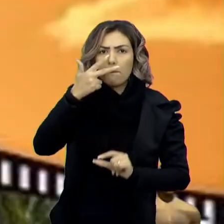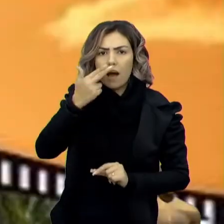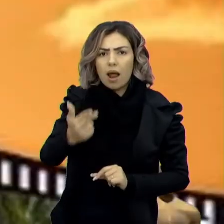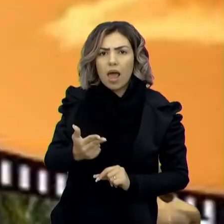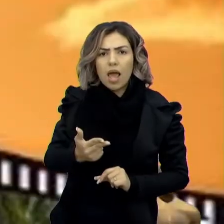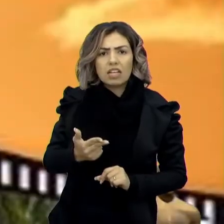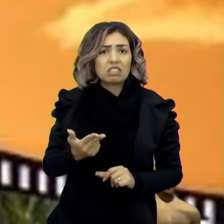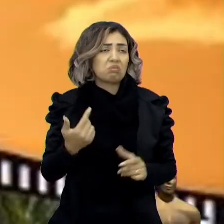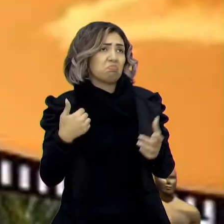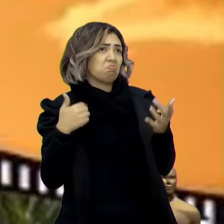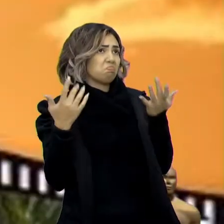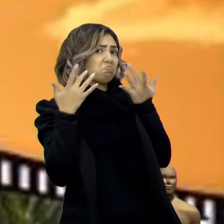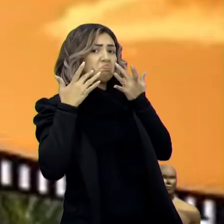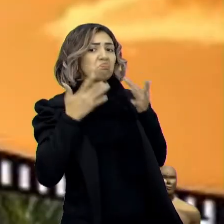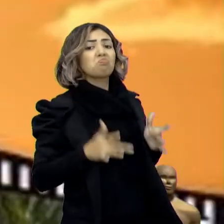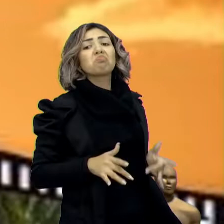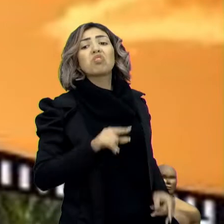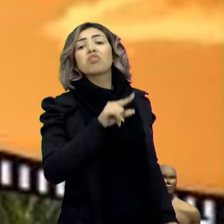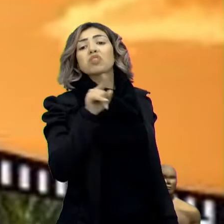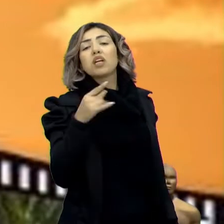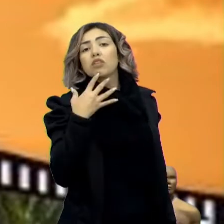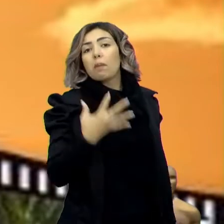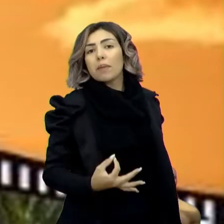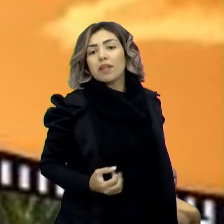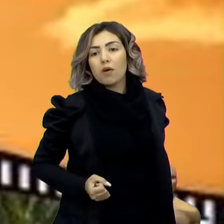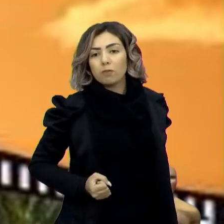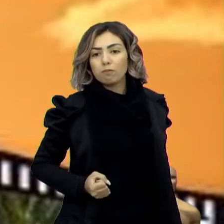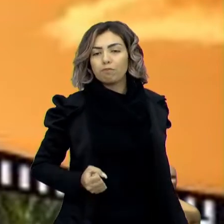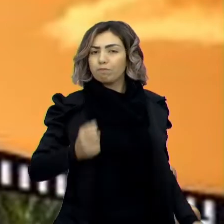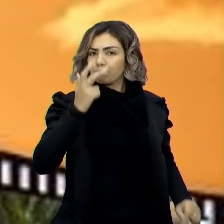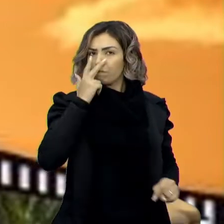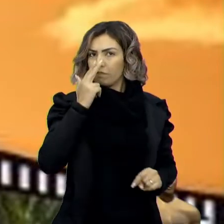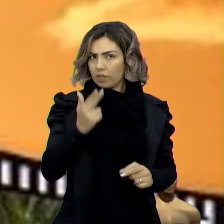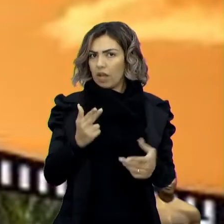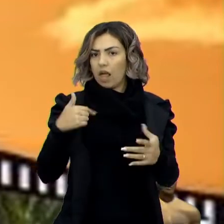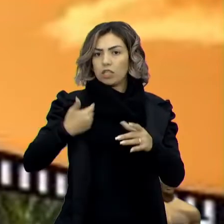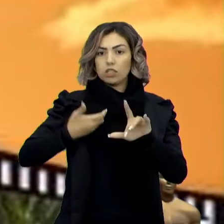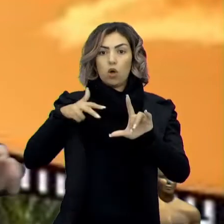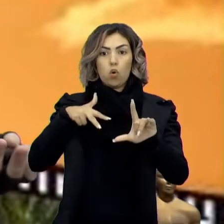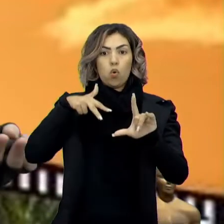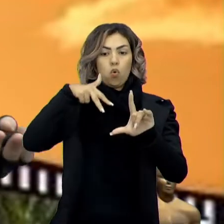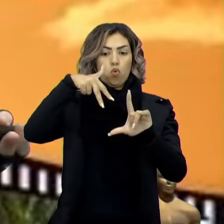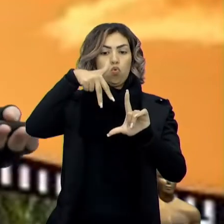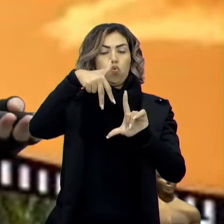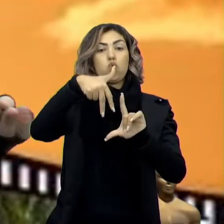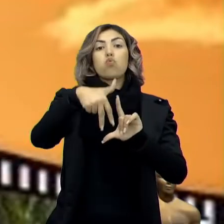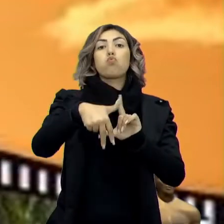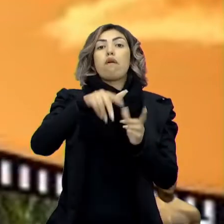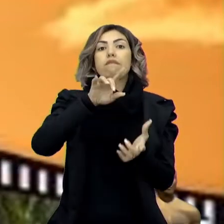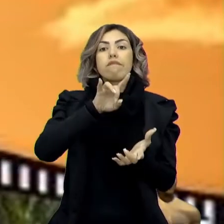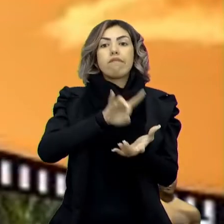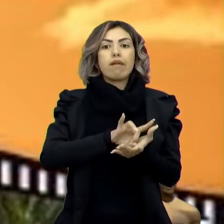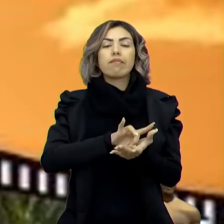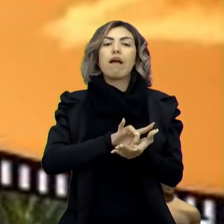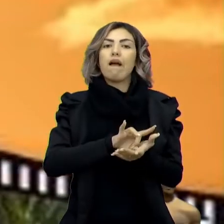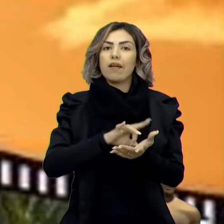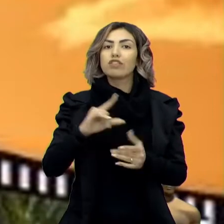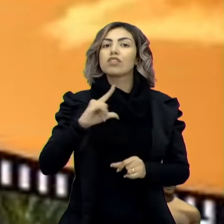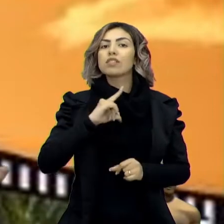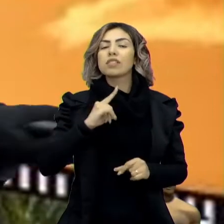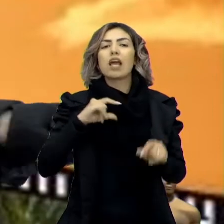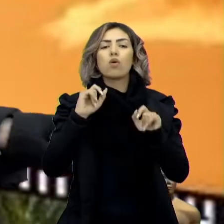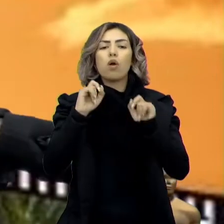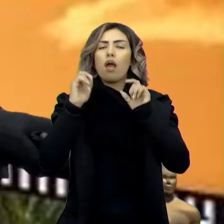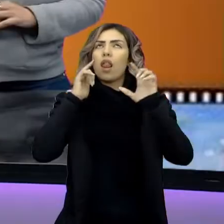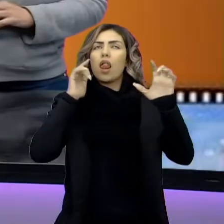que vocês acham? Eu acredito que esse universo, quando leva a gente para a realidade, com certeza aí traz um outro universo e